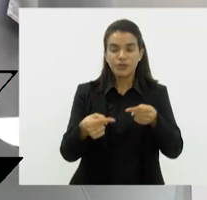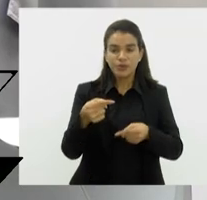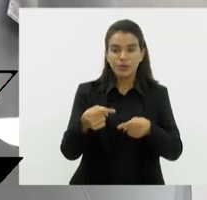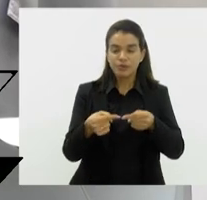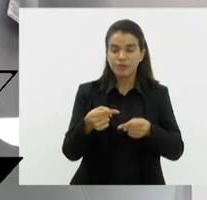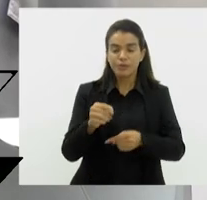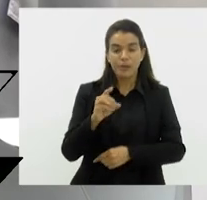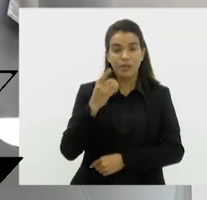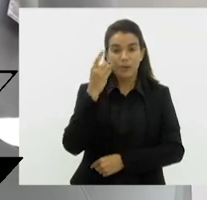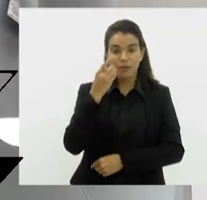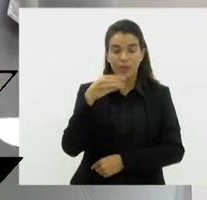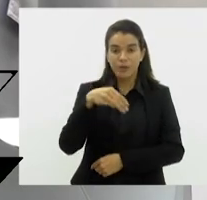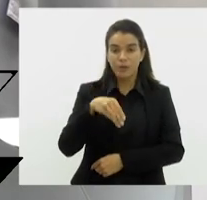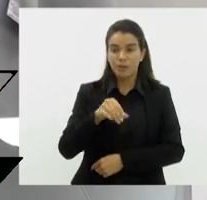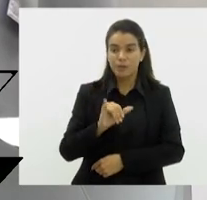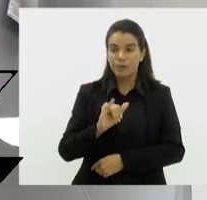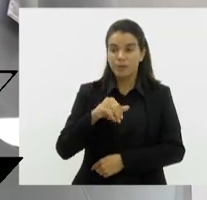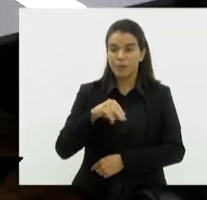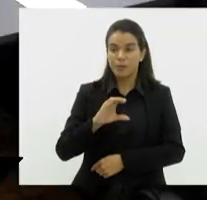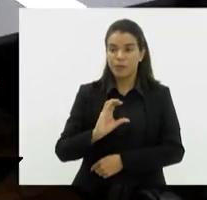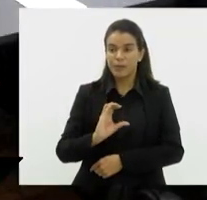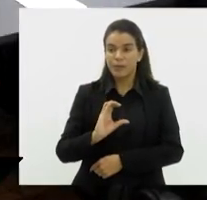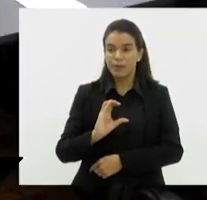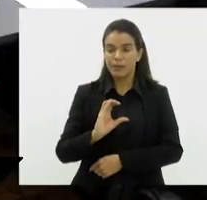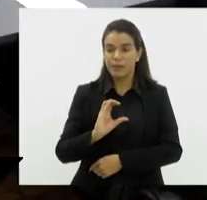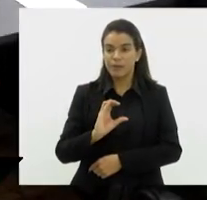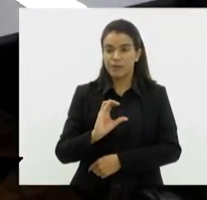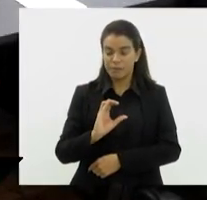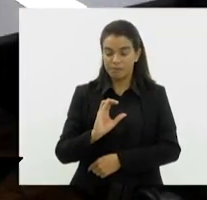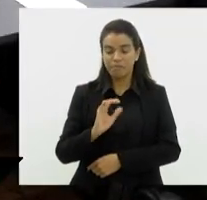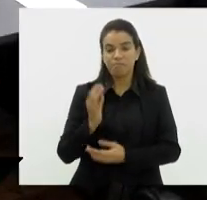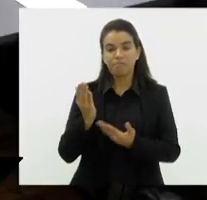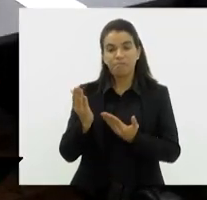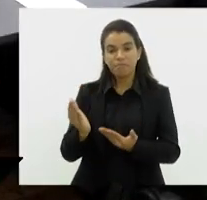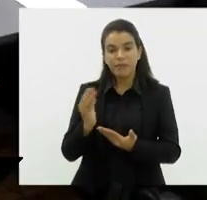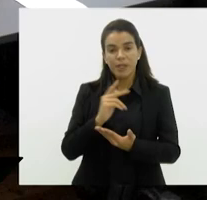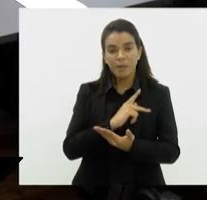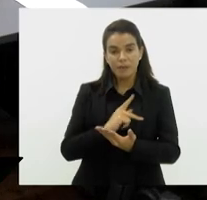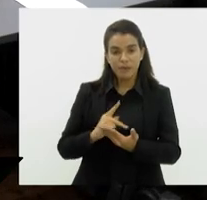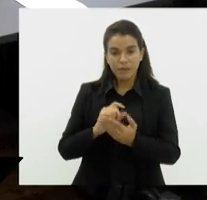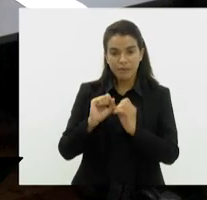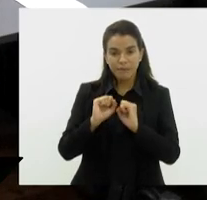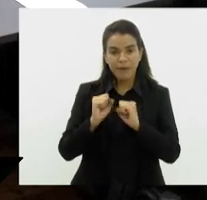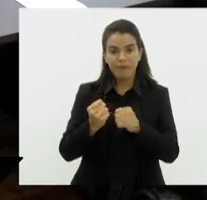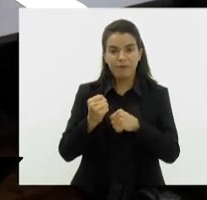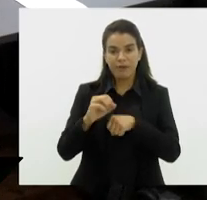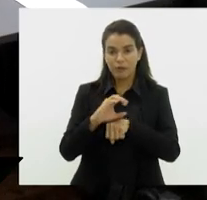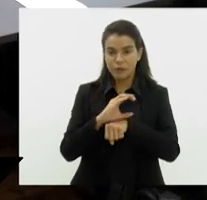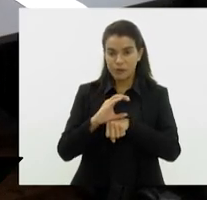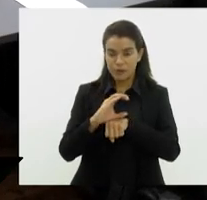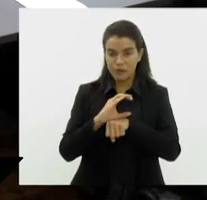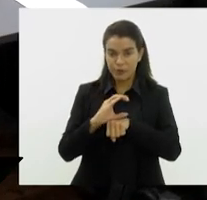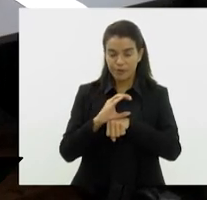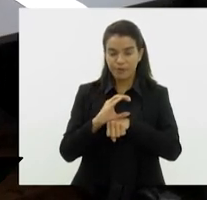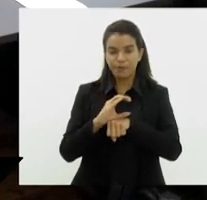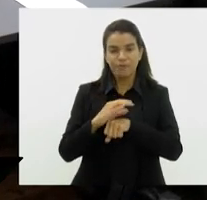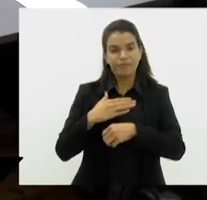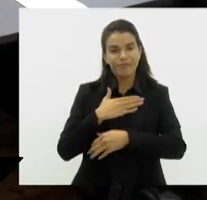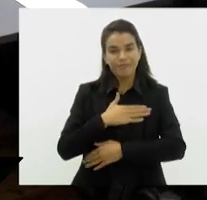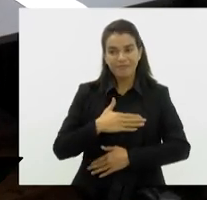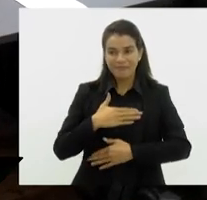ordem. Para discutir, deputado Carlos Mink. Nobre presidente constitucionalista Rodrigo, queria saudar